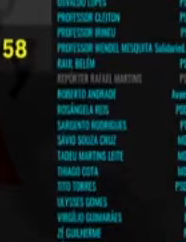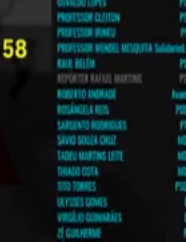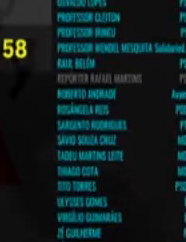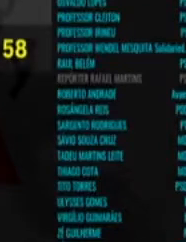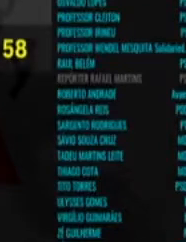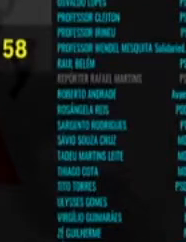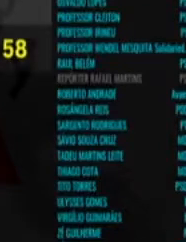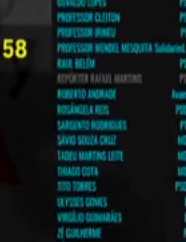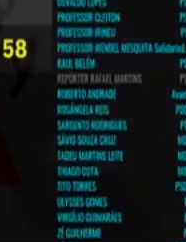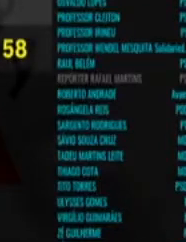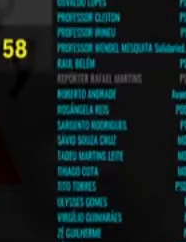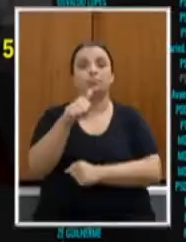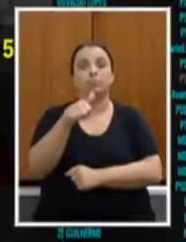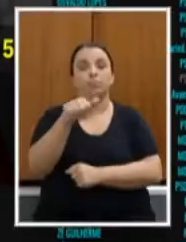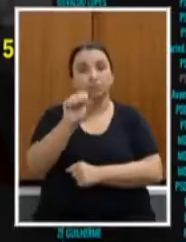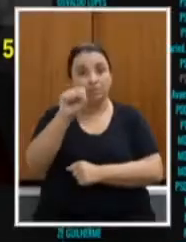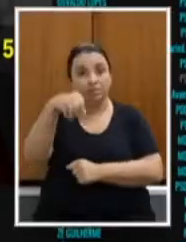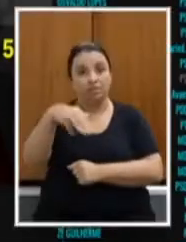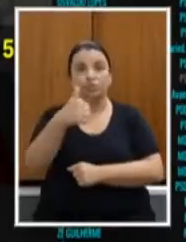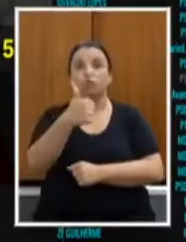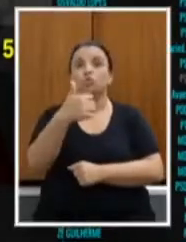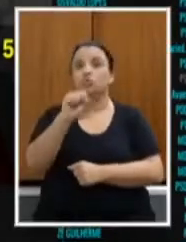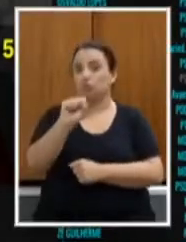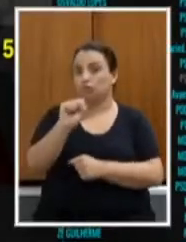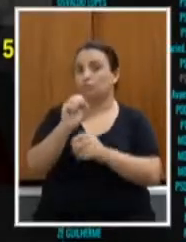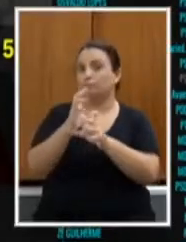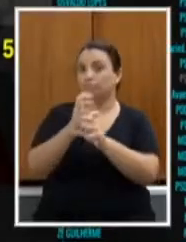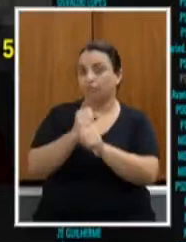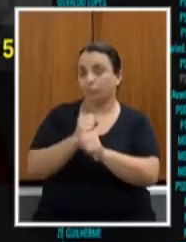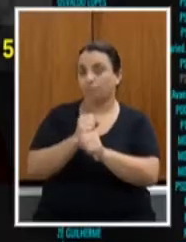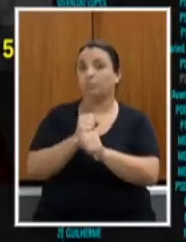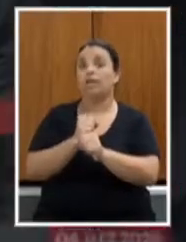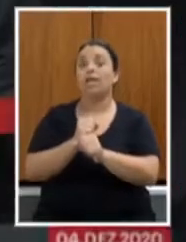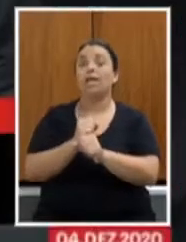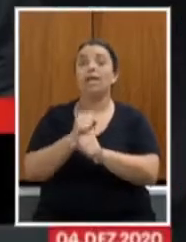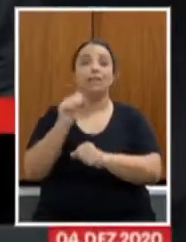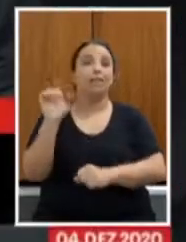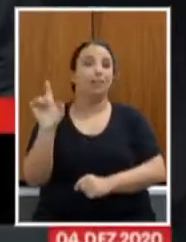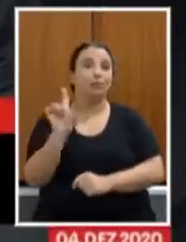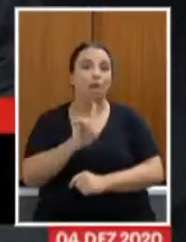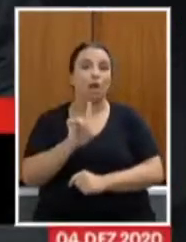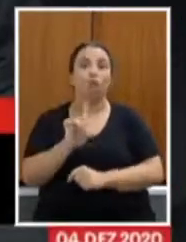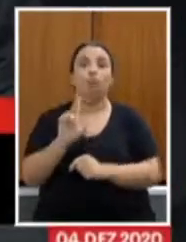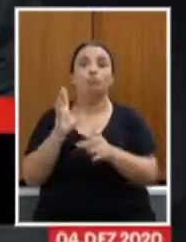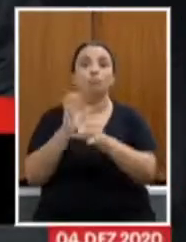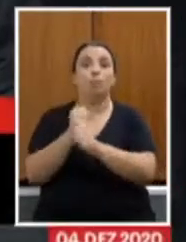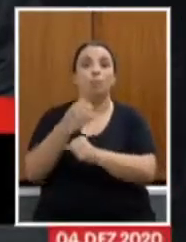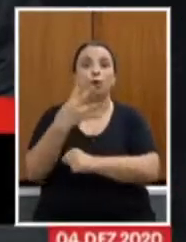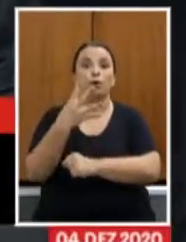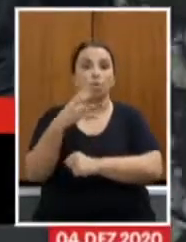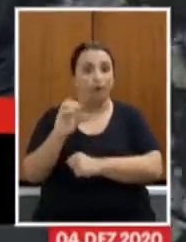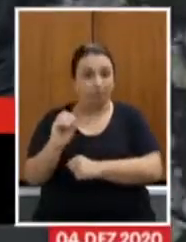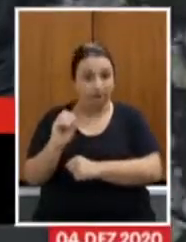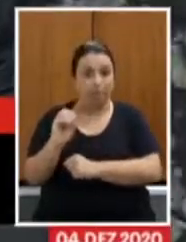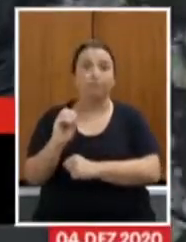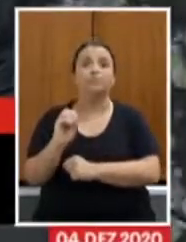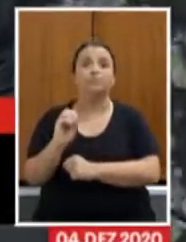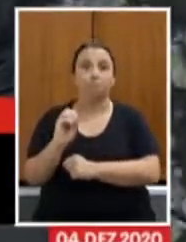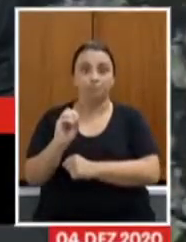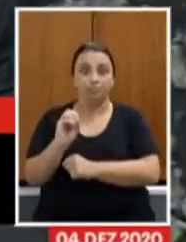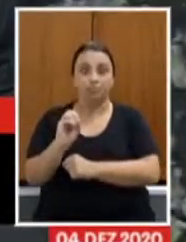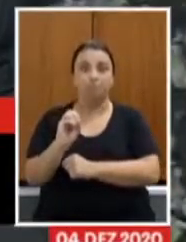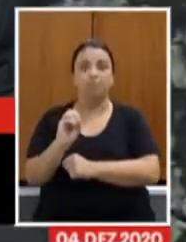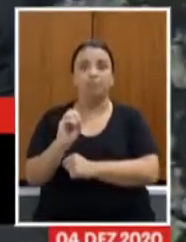Votaram sim 18 senhoras e senhores deputados, votaram não 40 senhoras e senhores